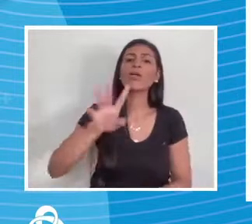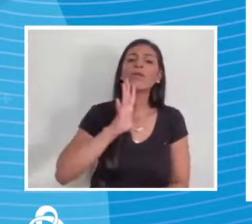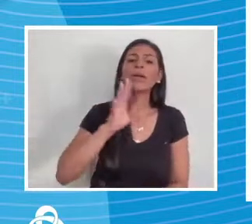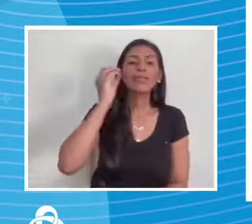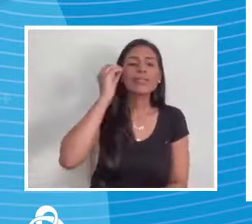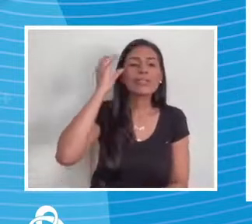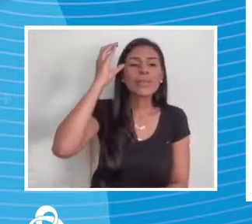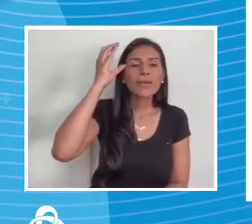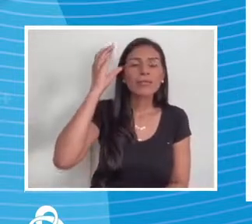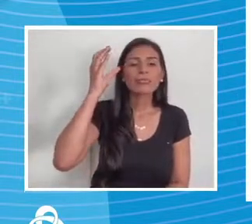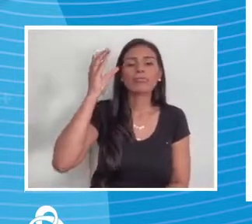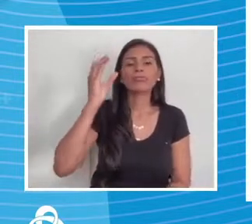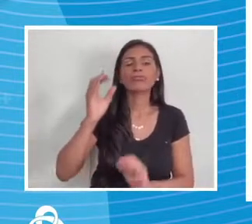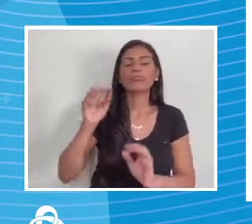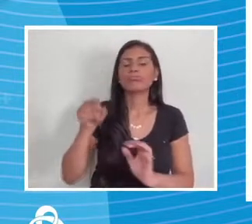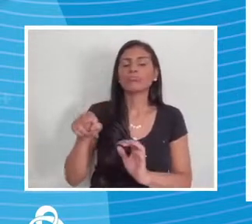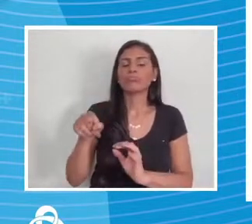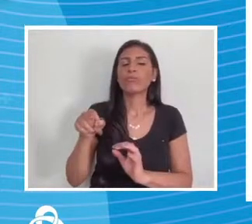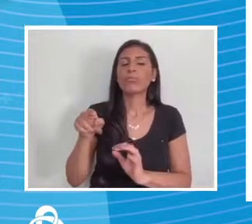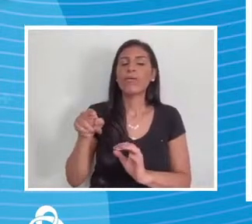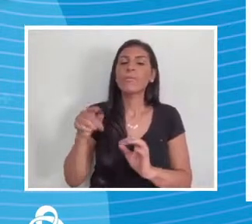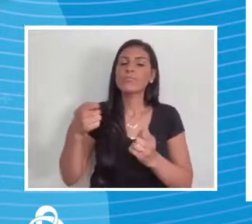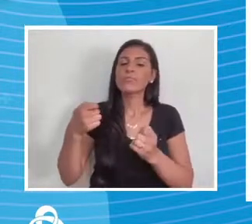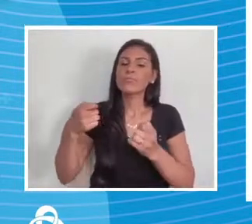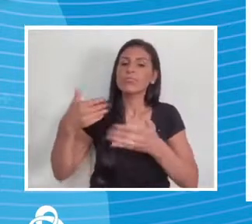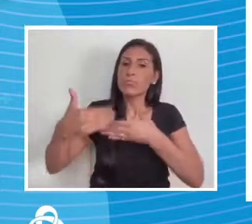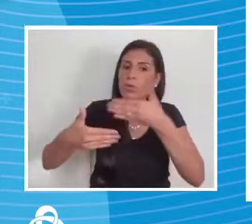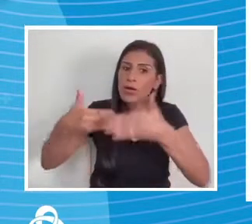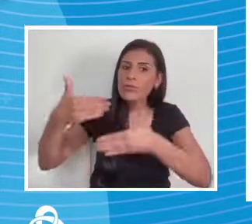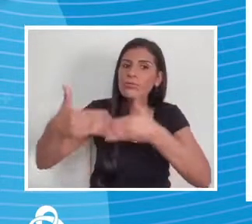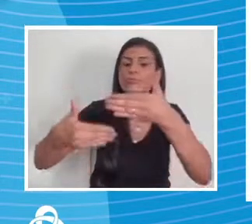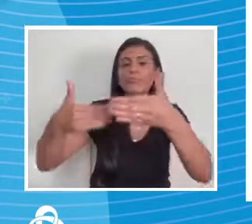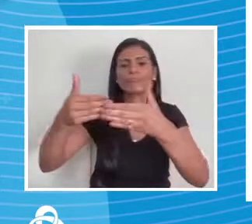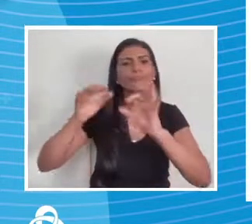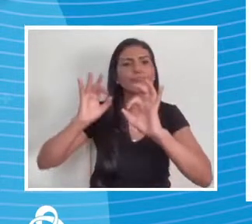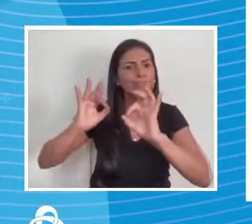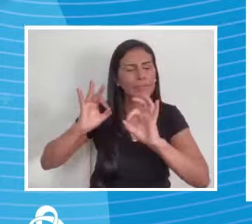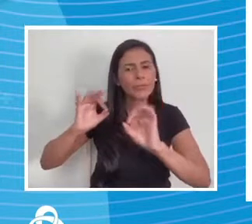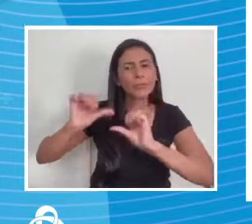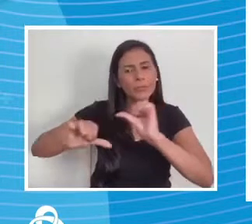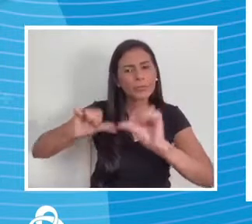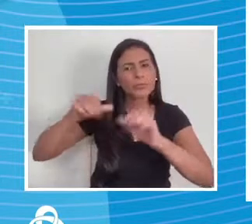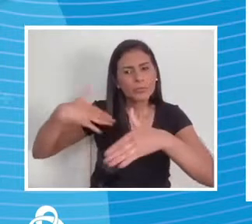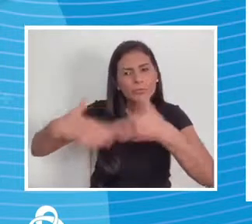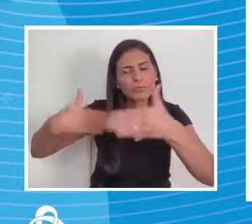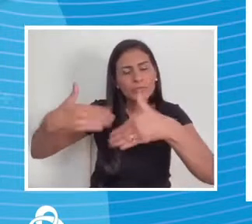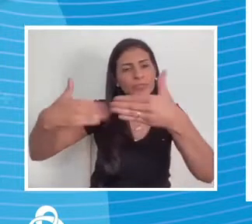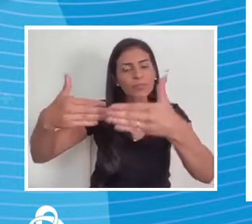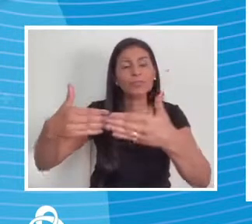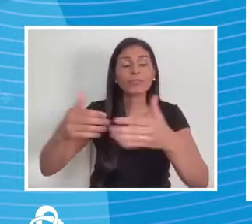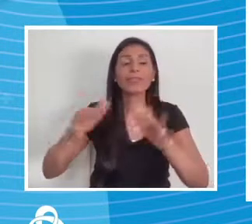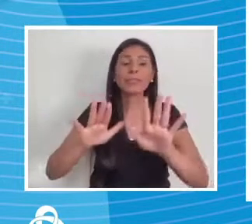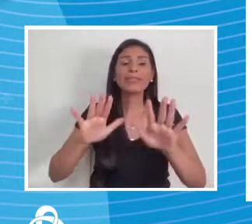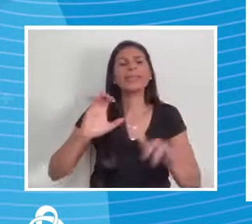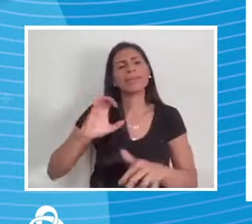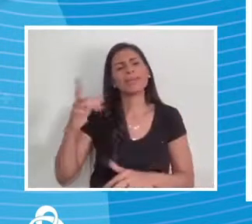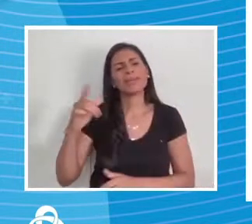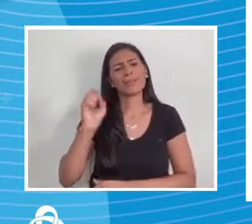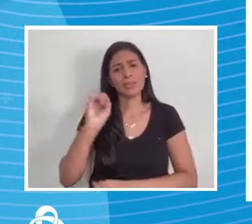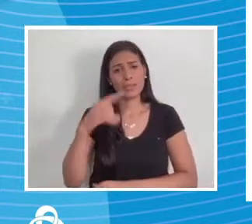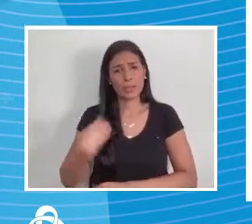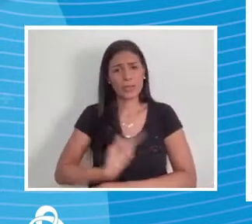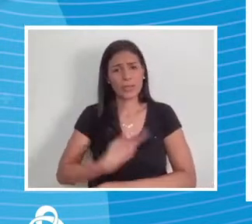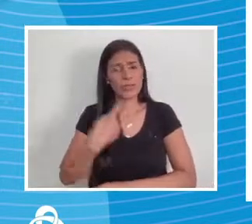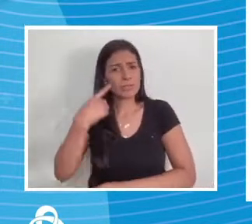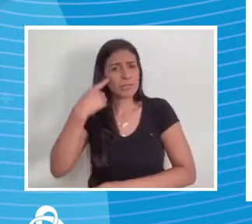uma matriz progressiva, uma matriz orgânica, não é? E é claro que se a gente pensa em tratamento, em